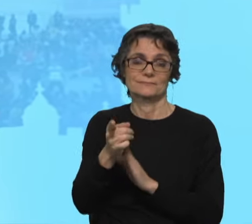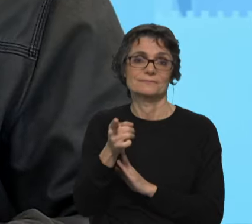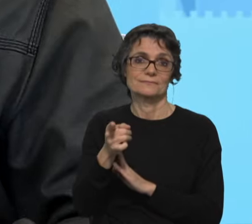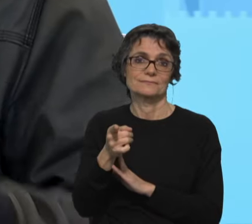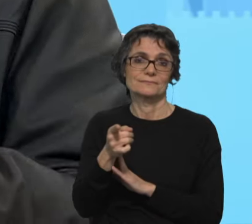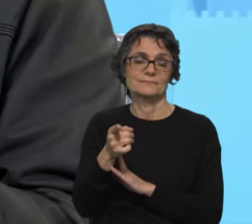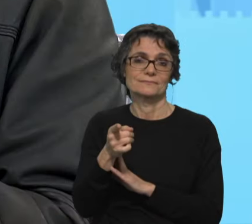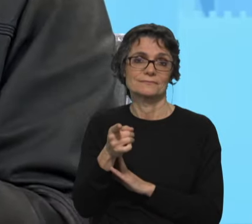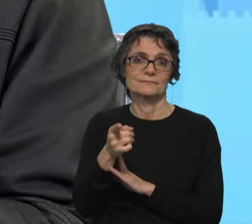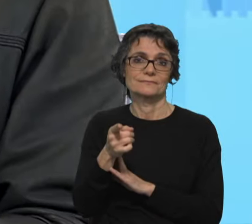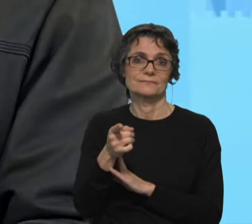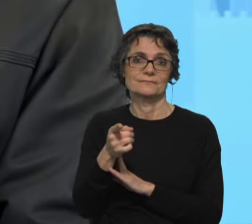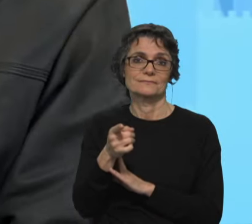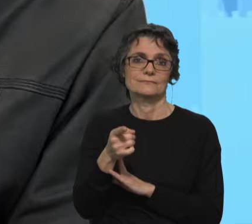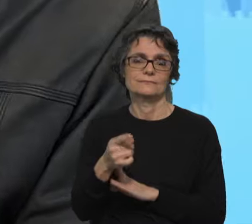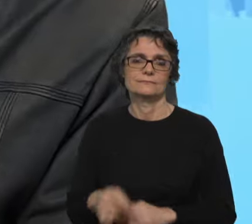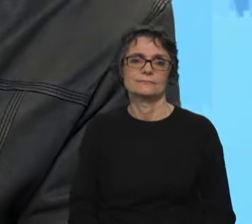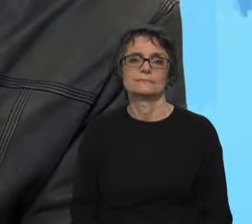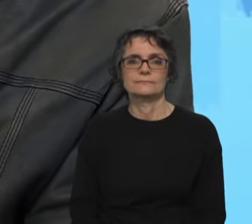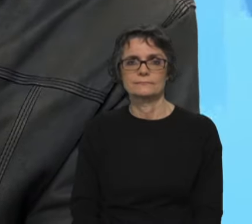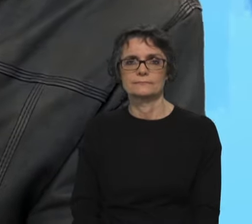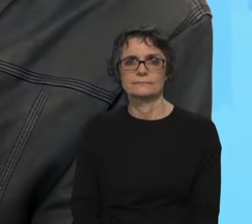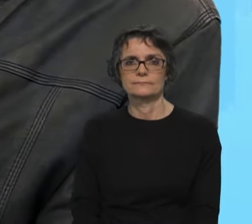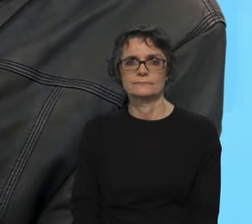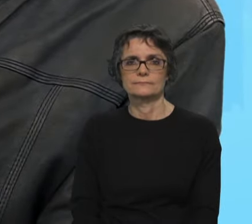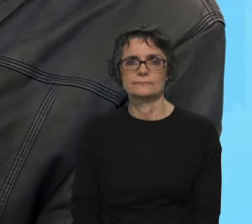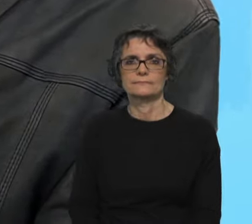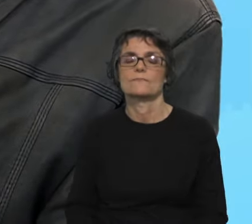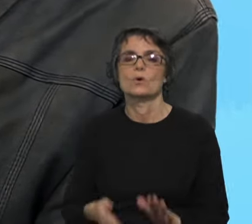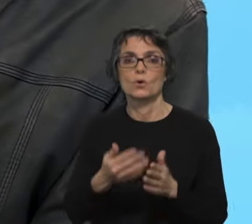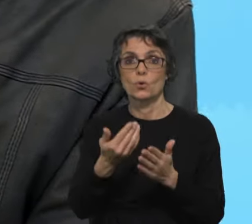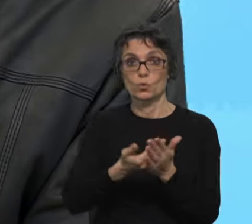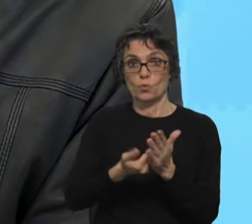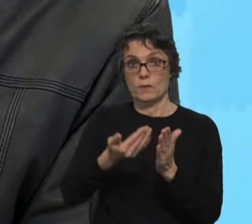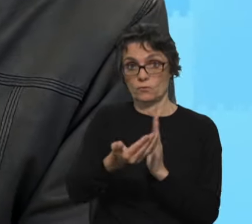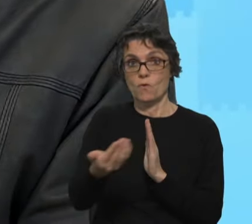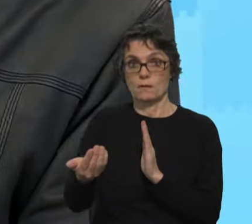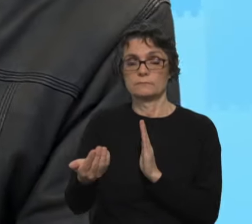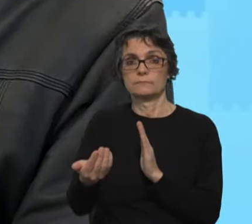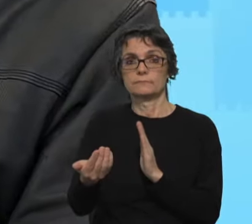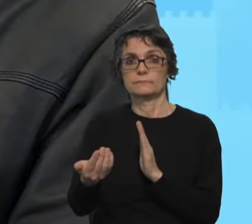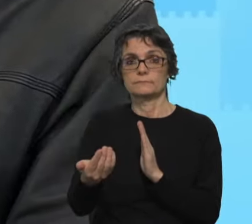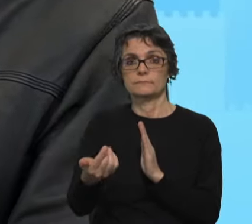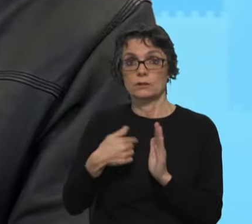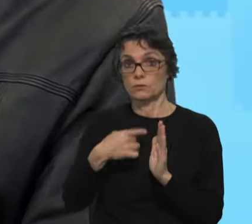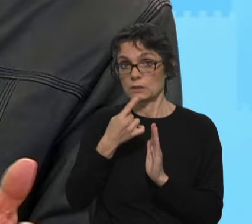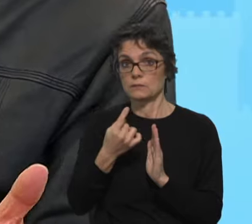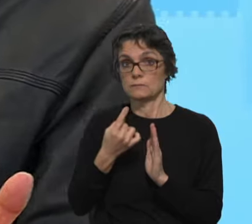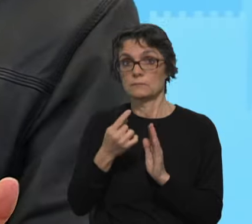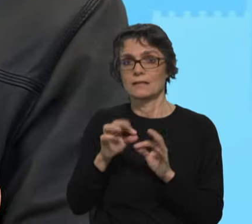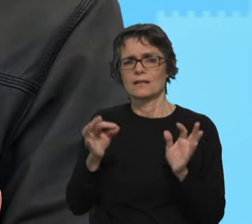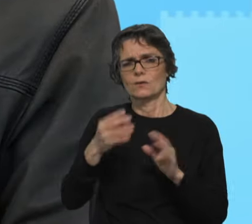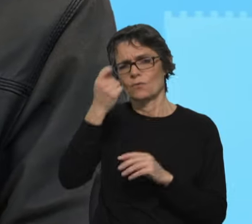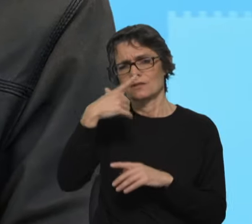depois chamou porquê Porque há um documento eu estou convencido que pois tal como aparece nas lendas mas isto